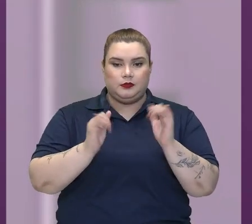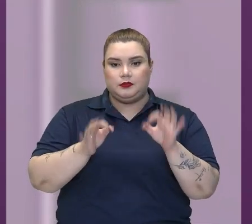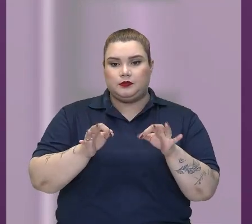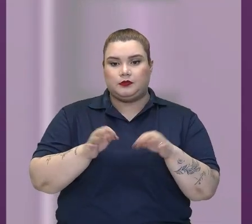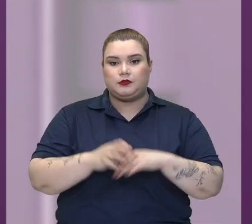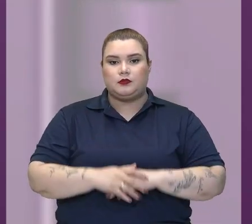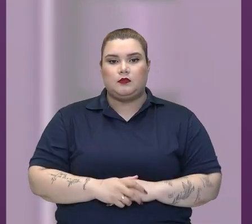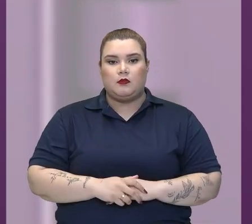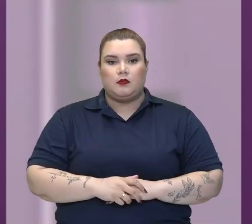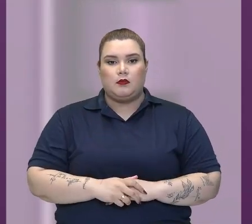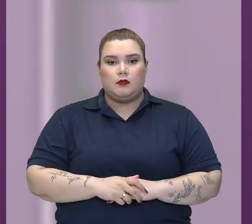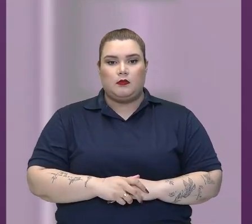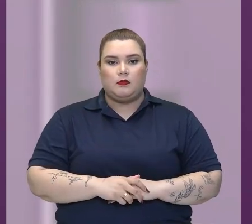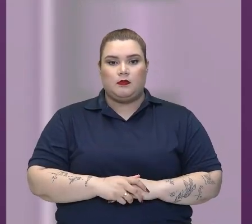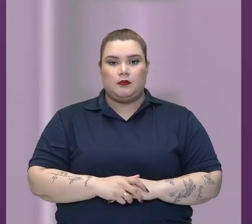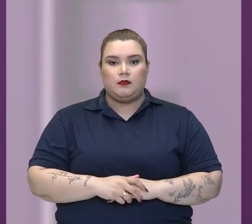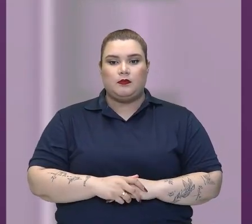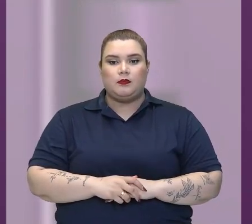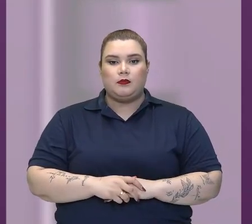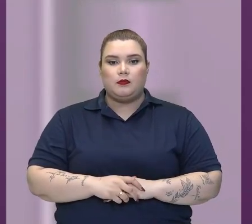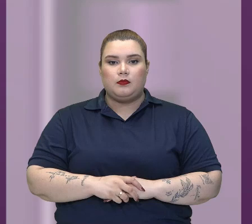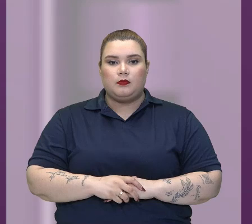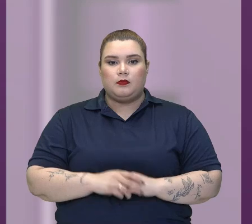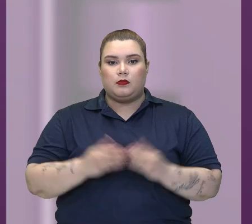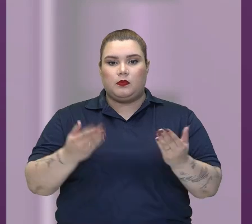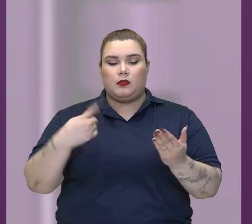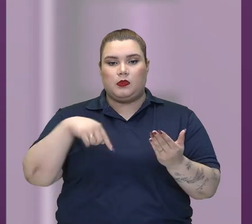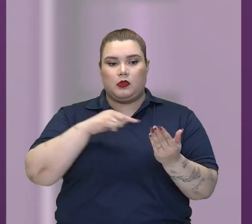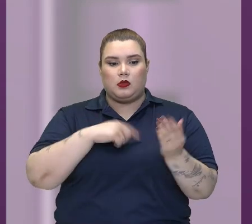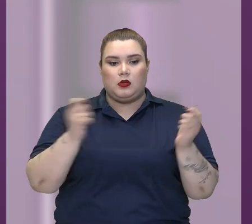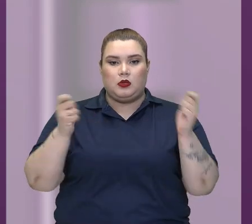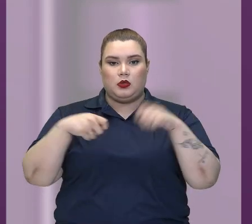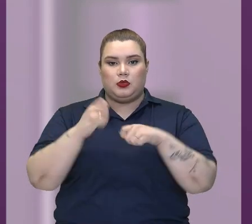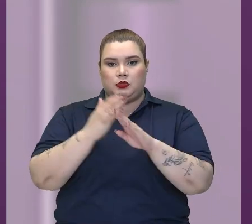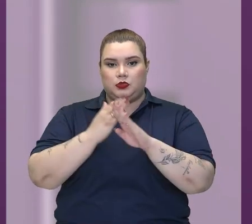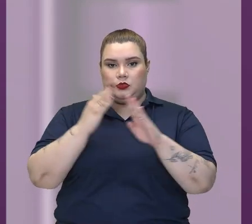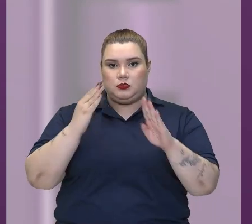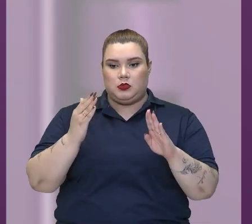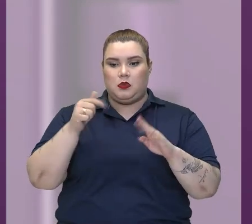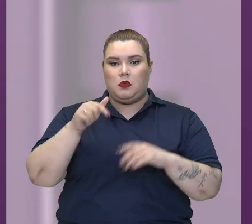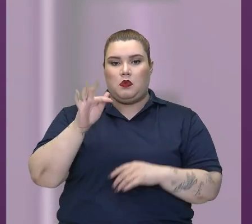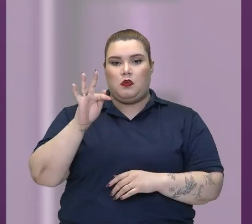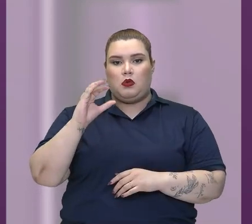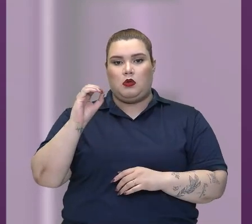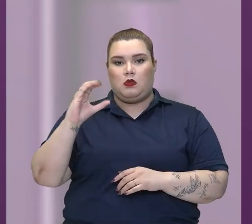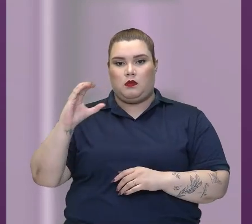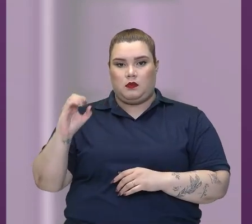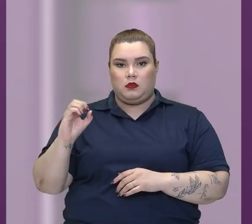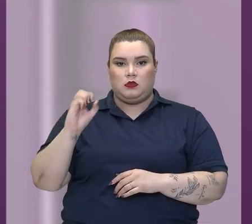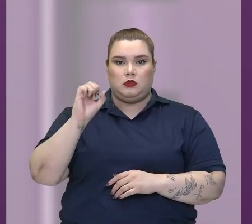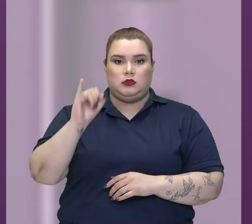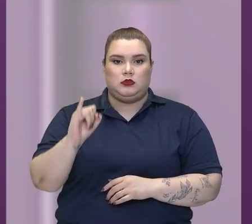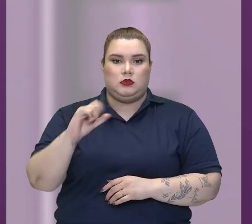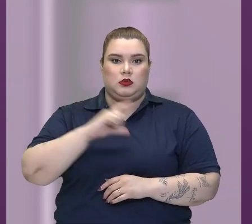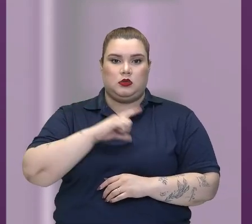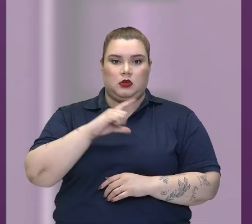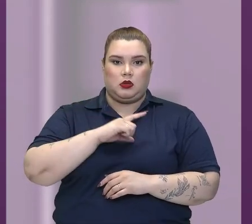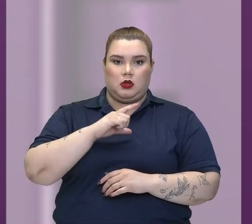Bem parecida, a gente consegue determinar os focos, então, se elas estiverem aí